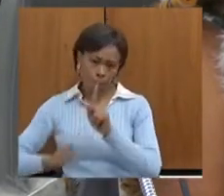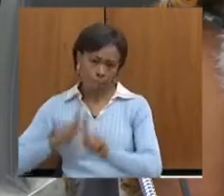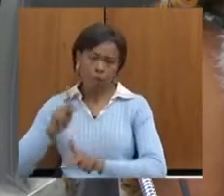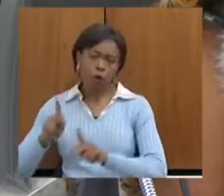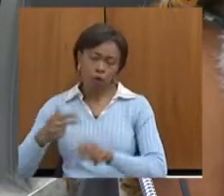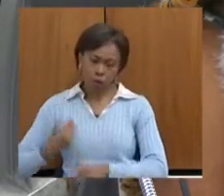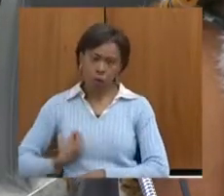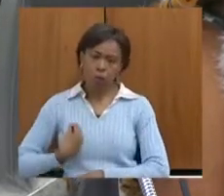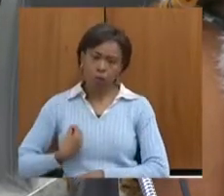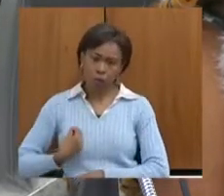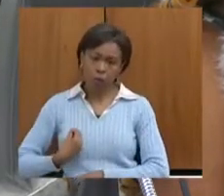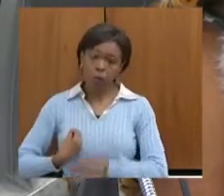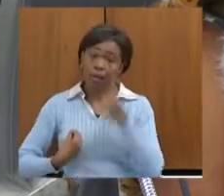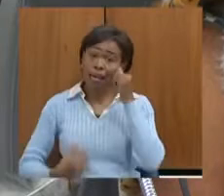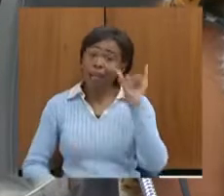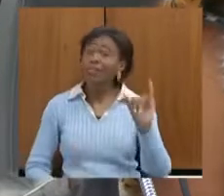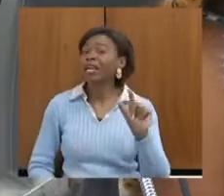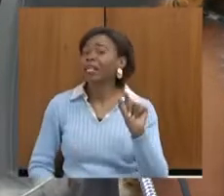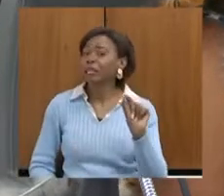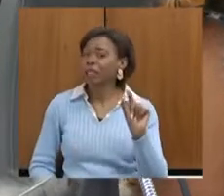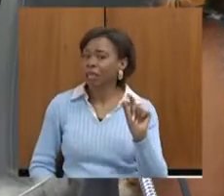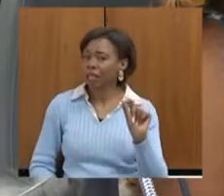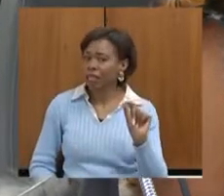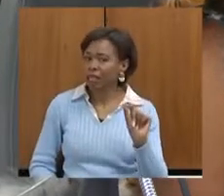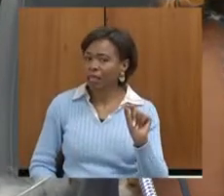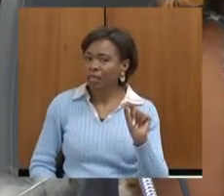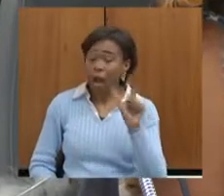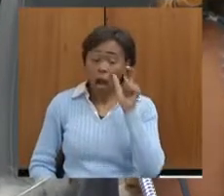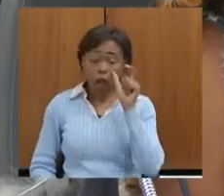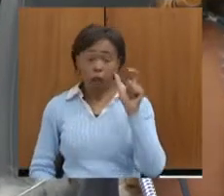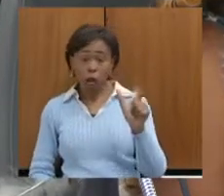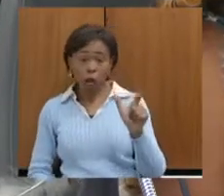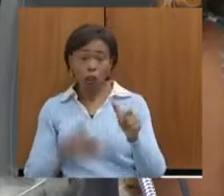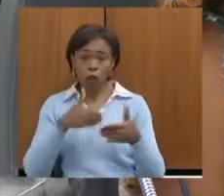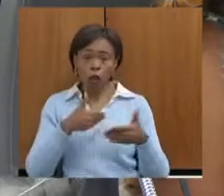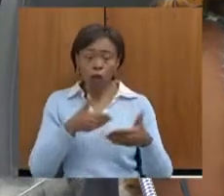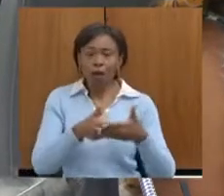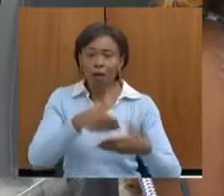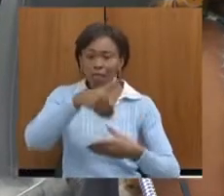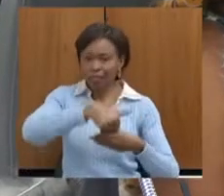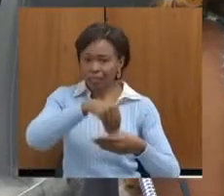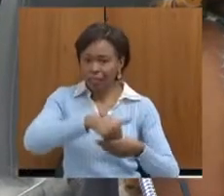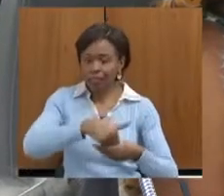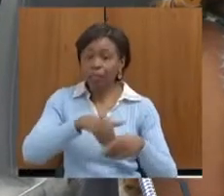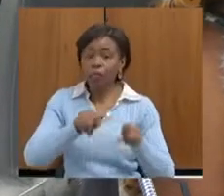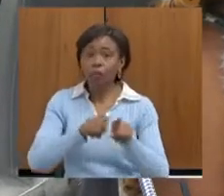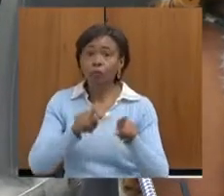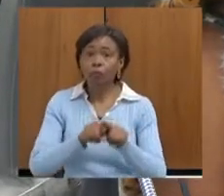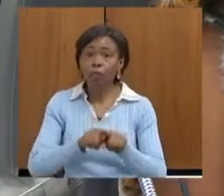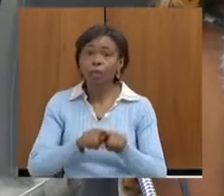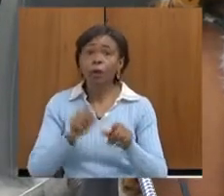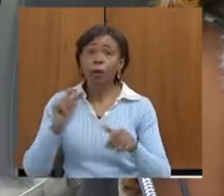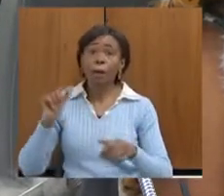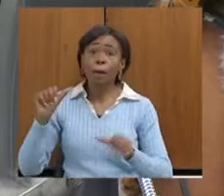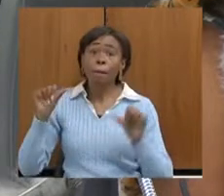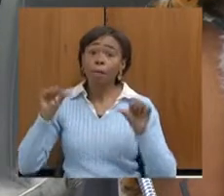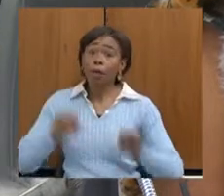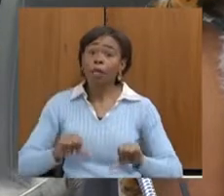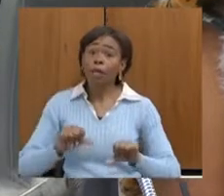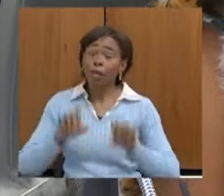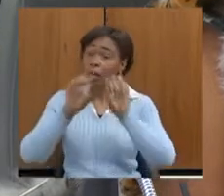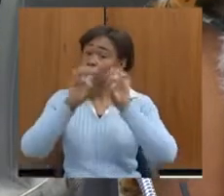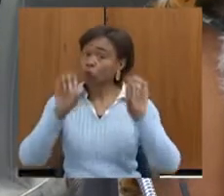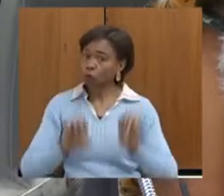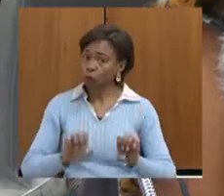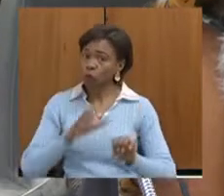simplesmente além do seu caráter eleitoreiro ela não repita e aprofunde essa estrutura injusta que nós somos narrando aqui